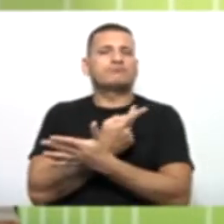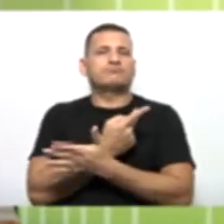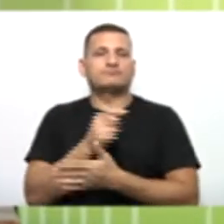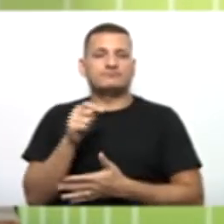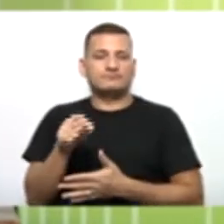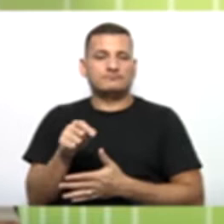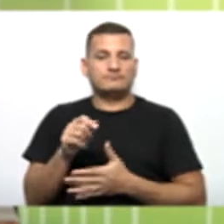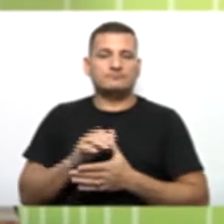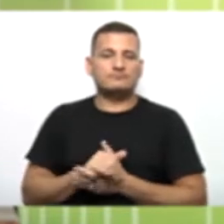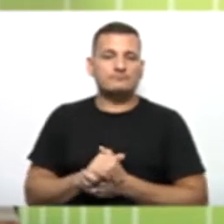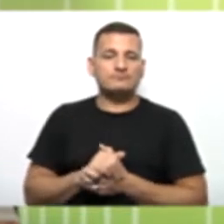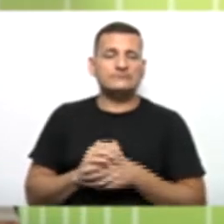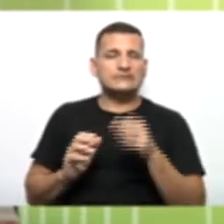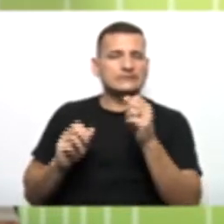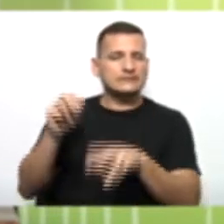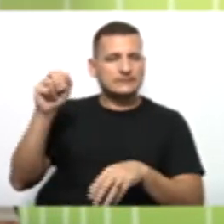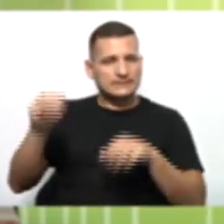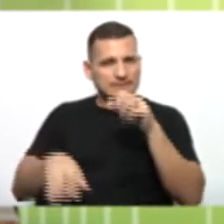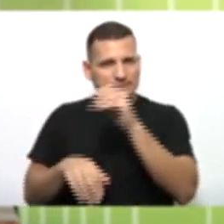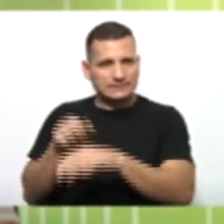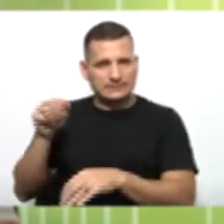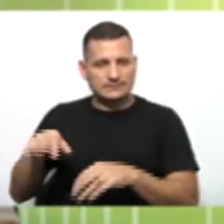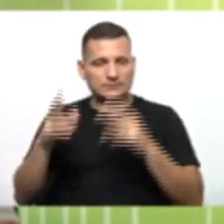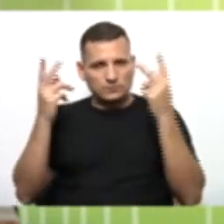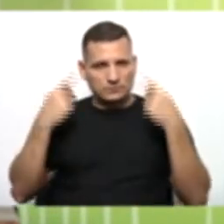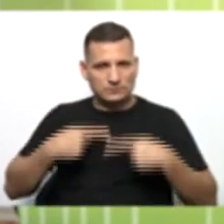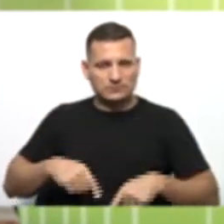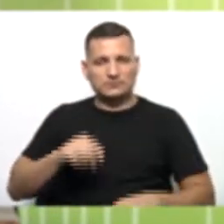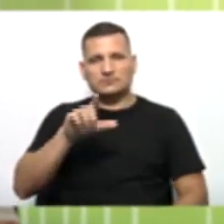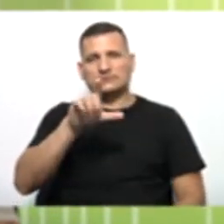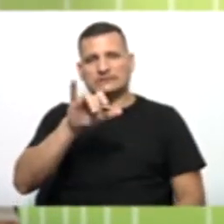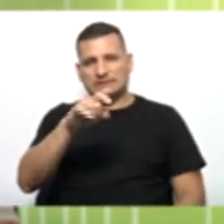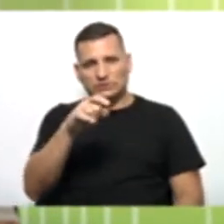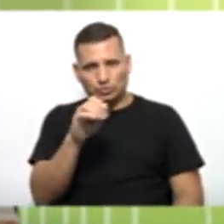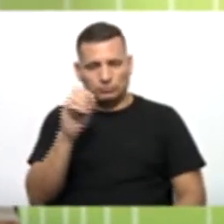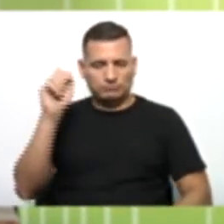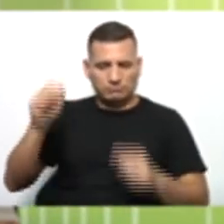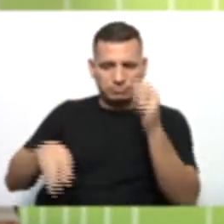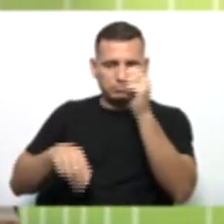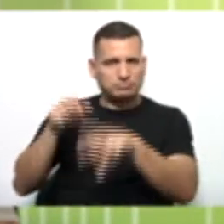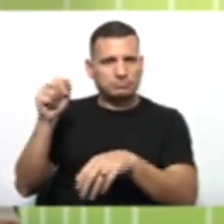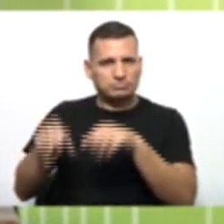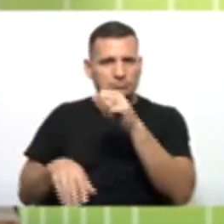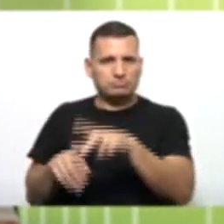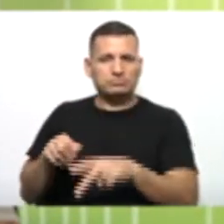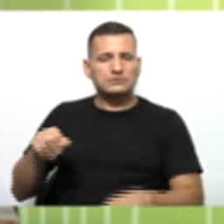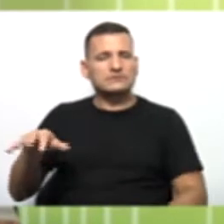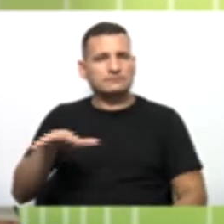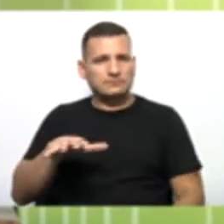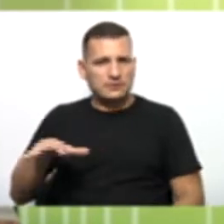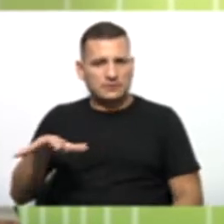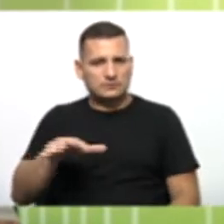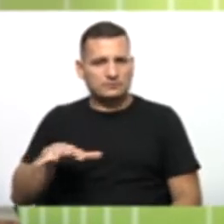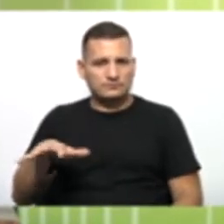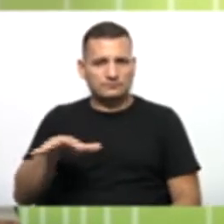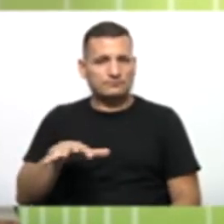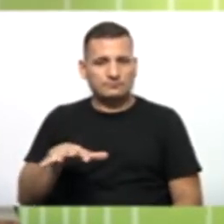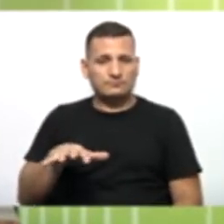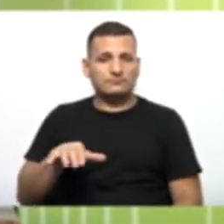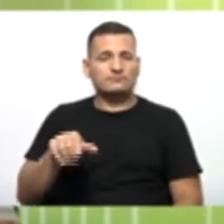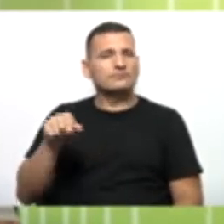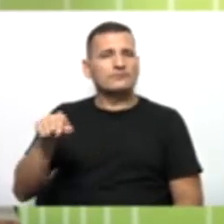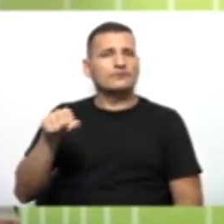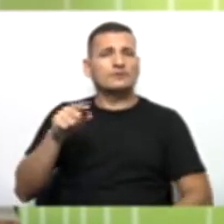grande quantidade de dejetos humanos, de lixo, é jogado num espaço muito pequeno. E como esses produtos